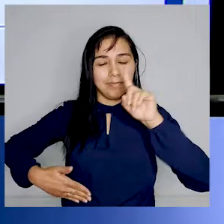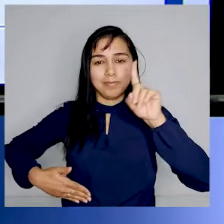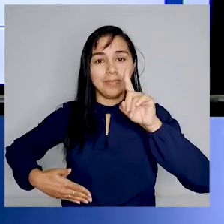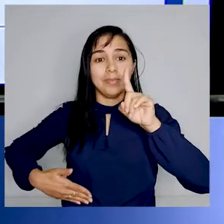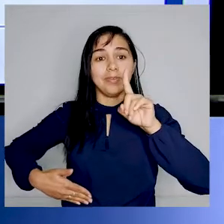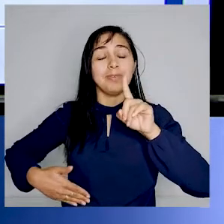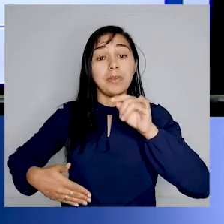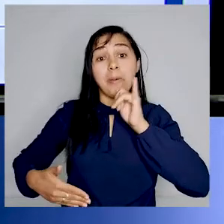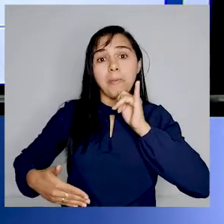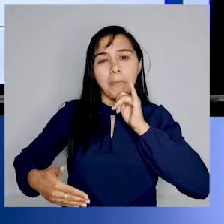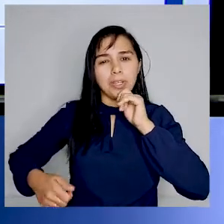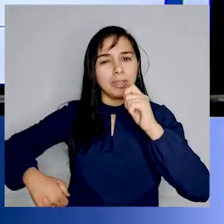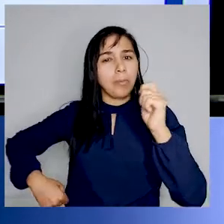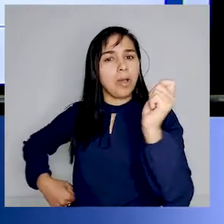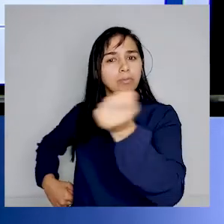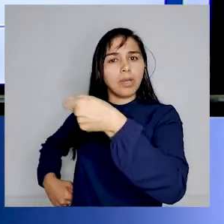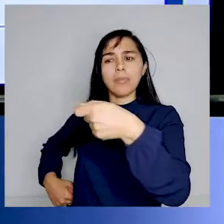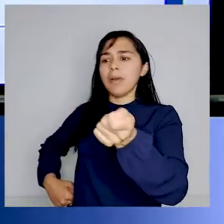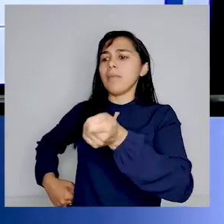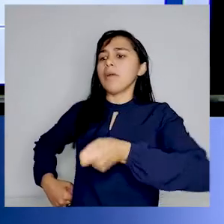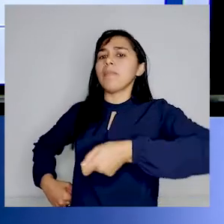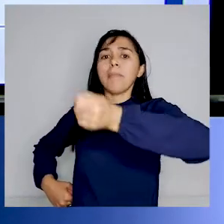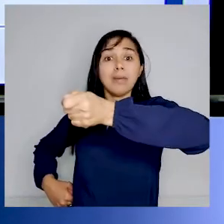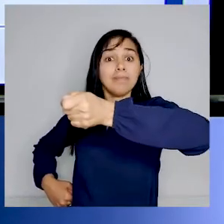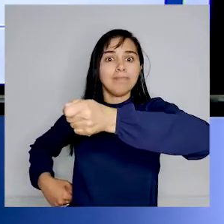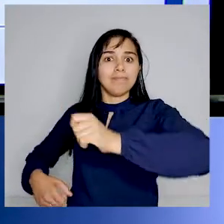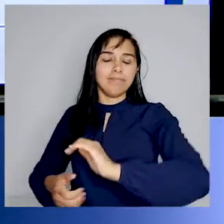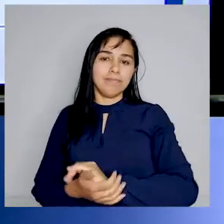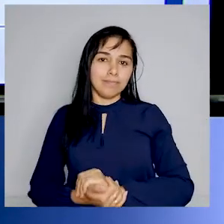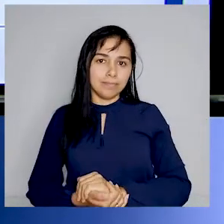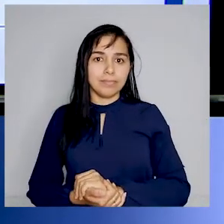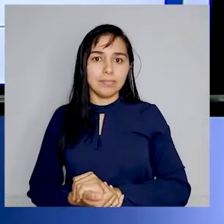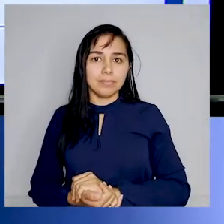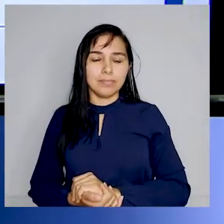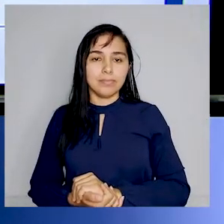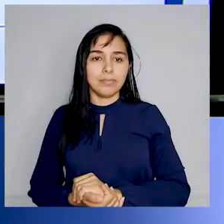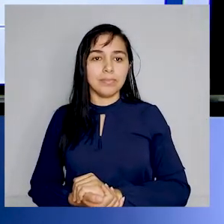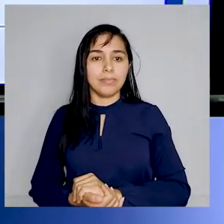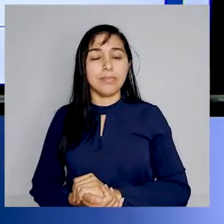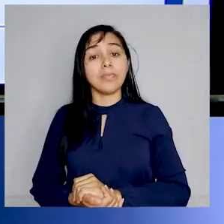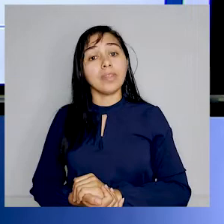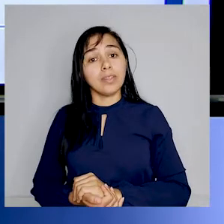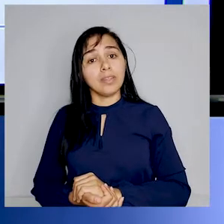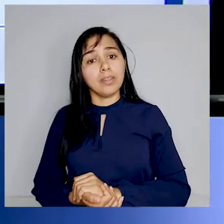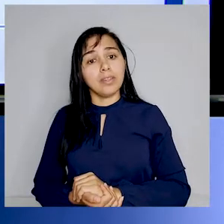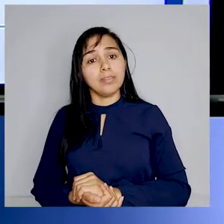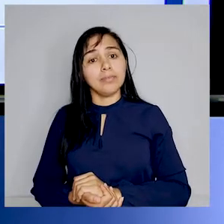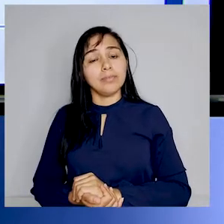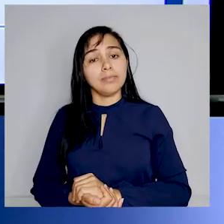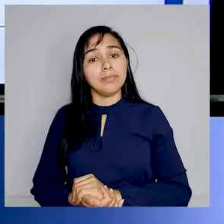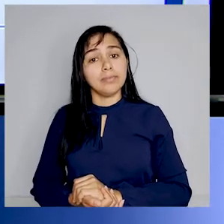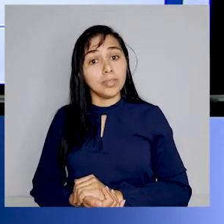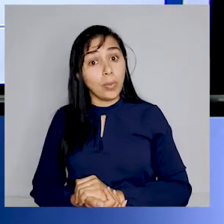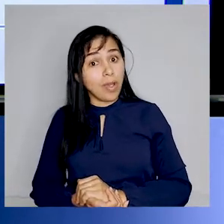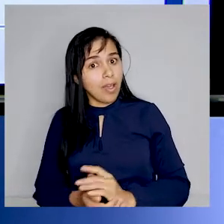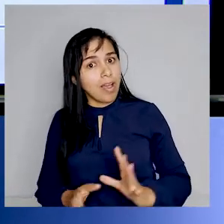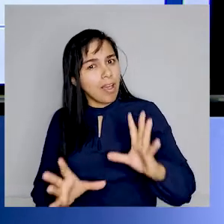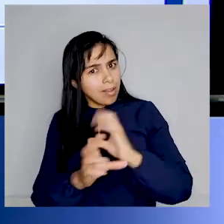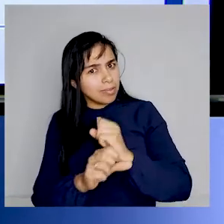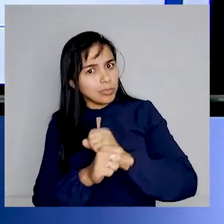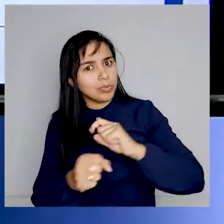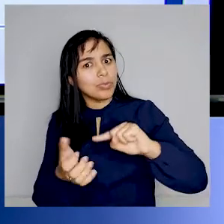utilizando algum implemento que possa fazer esse toque por mim, tá? E aí, consecutivamente, vai obter